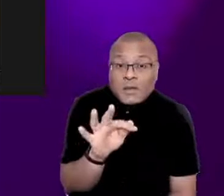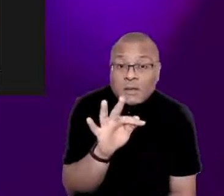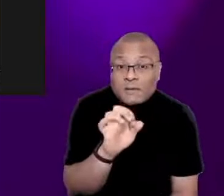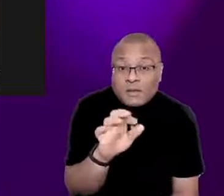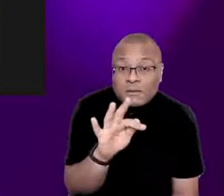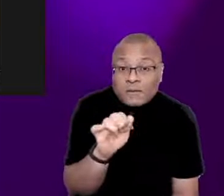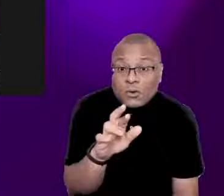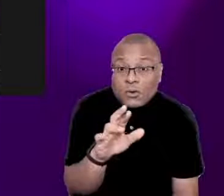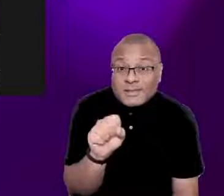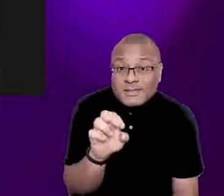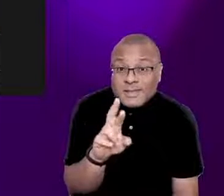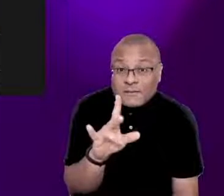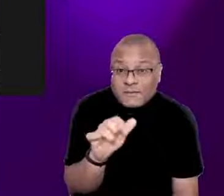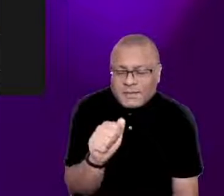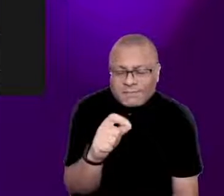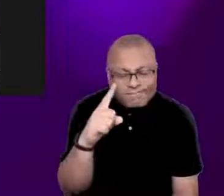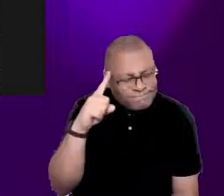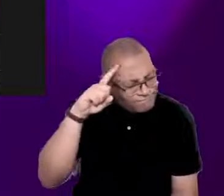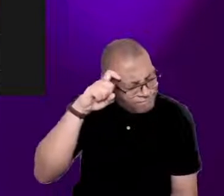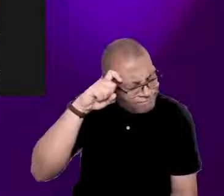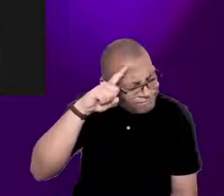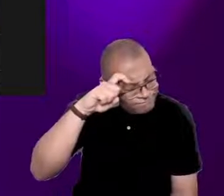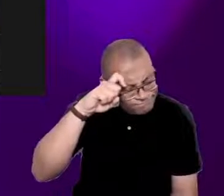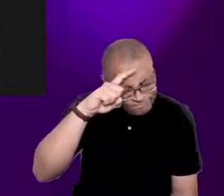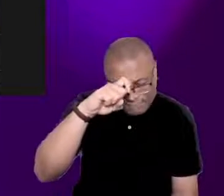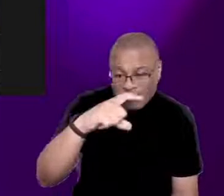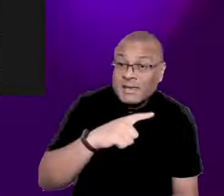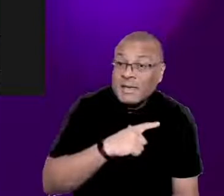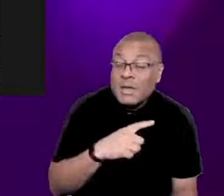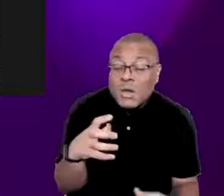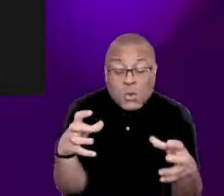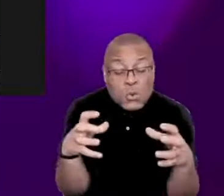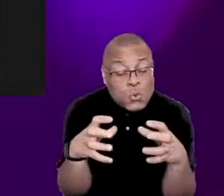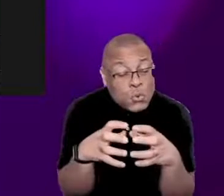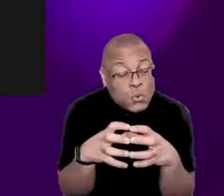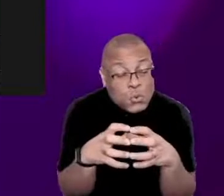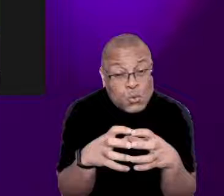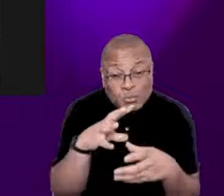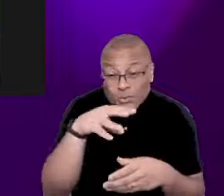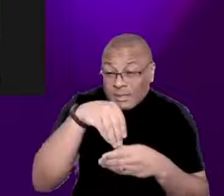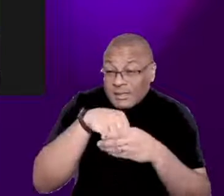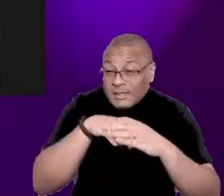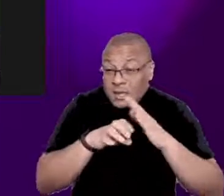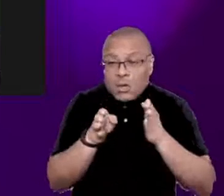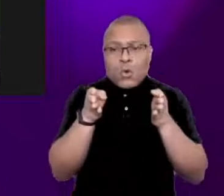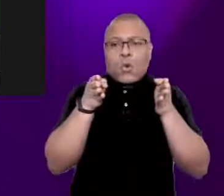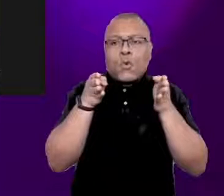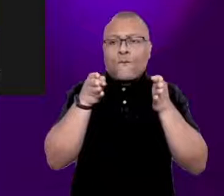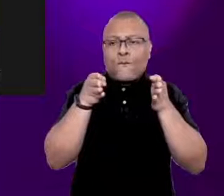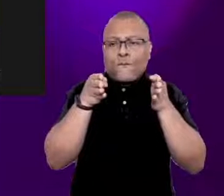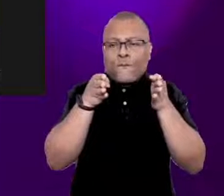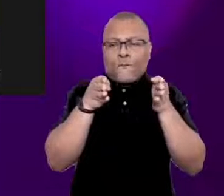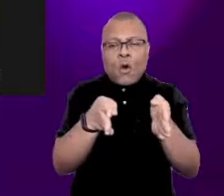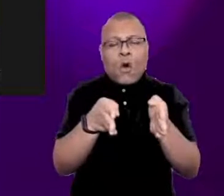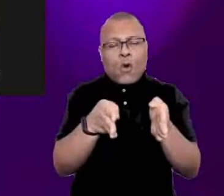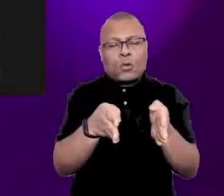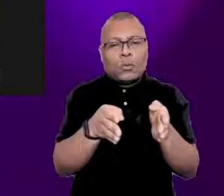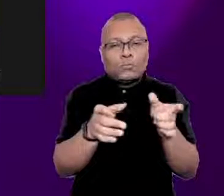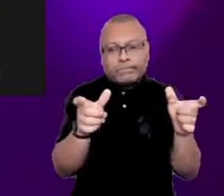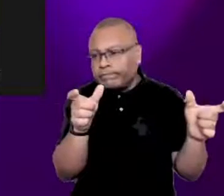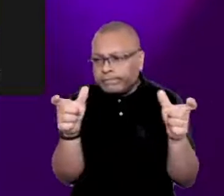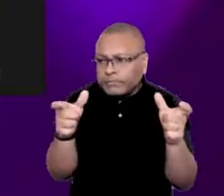gente garantir que nós vamos ter um time dentro da organização focado em ser um radar